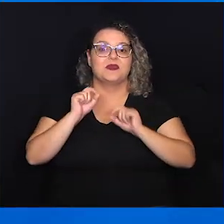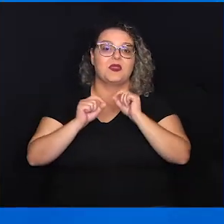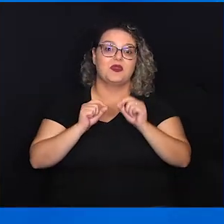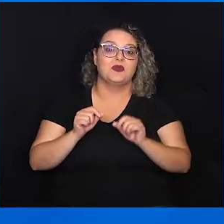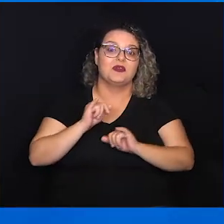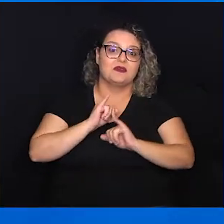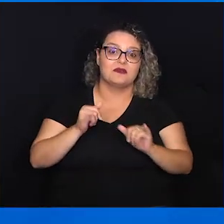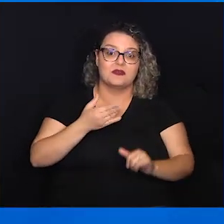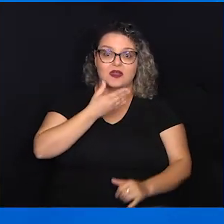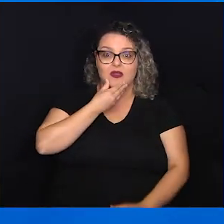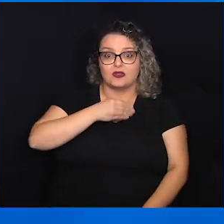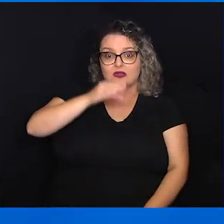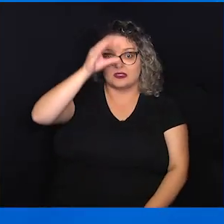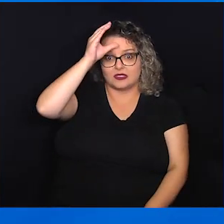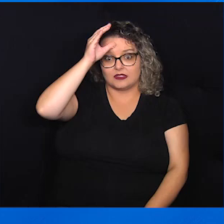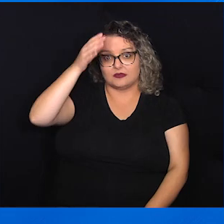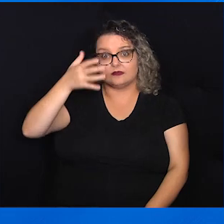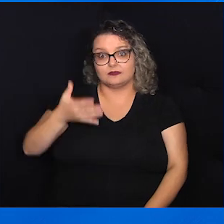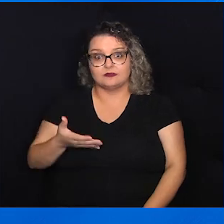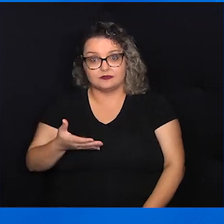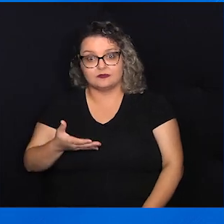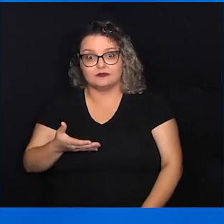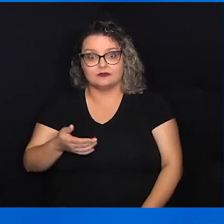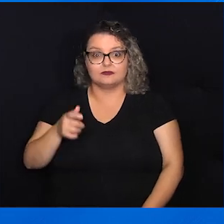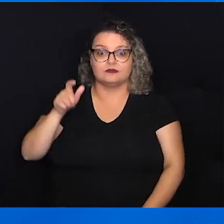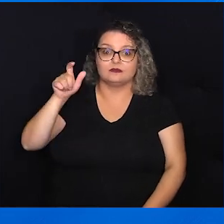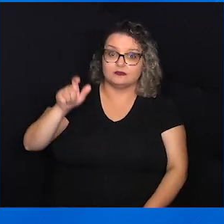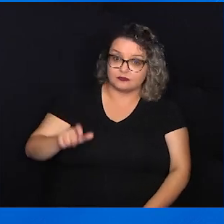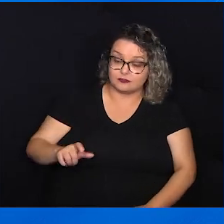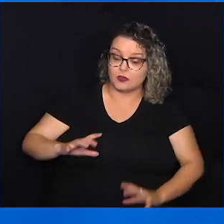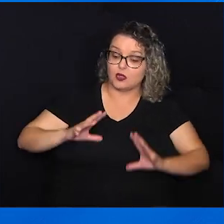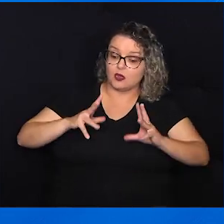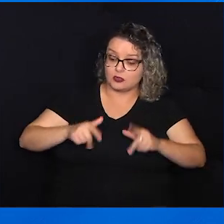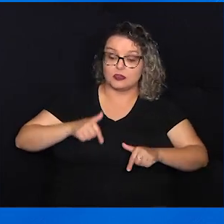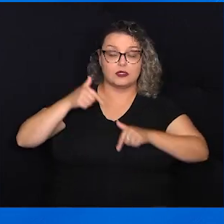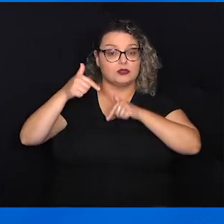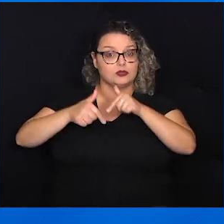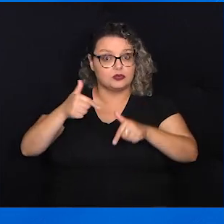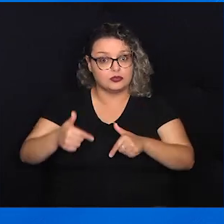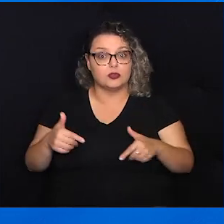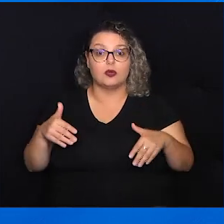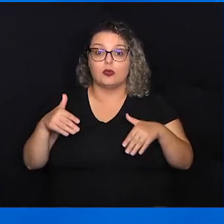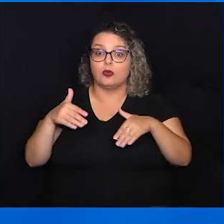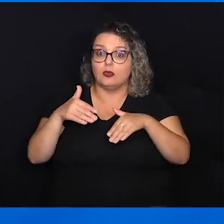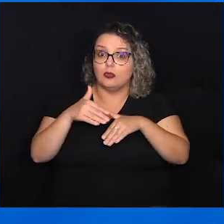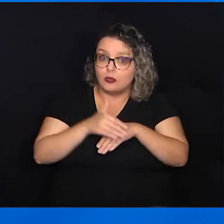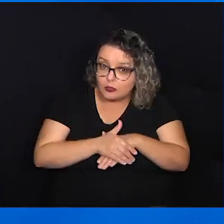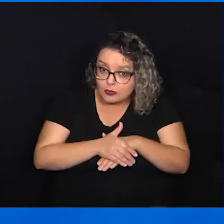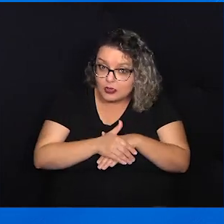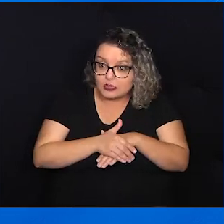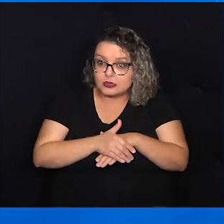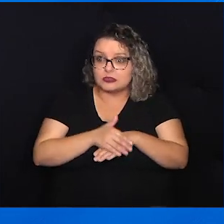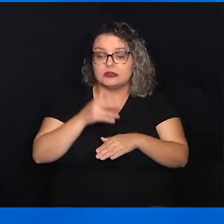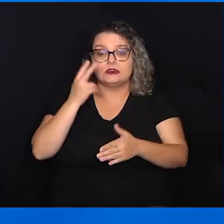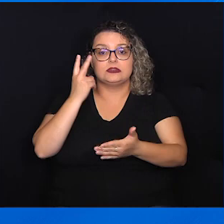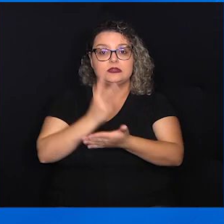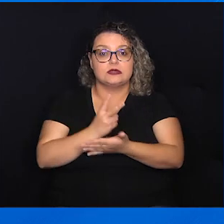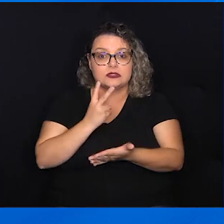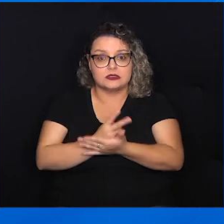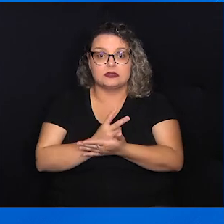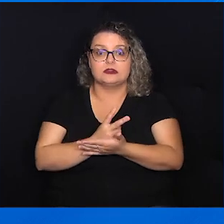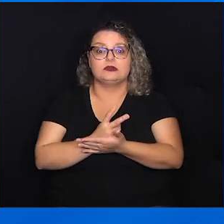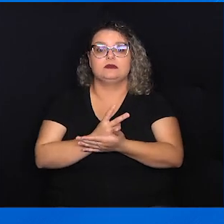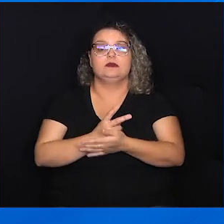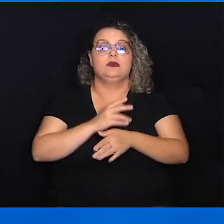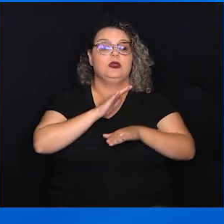Bom, o que falar do meu tio? É um cara honesto, trabalhador, humilde,